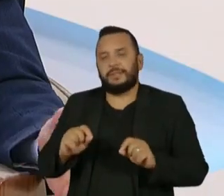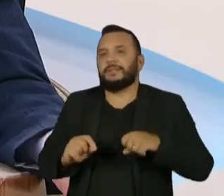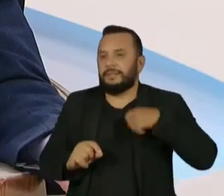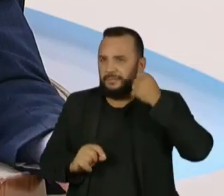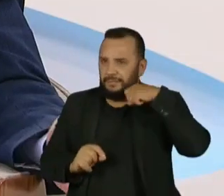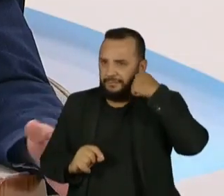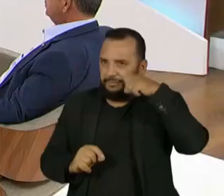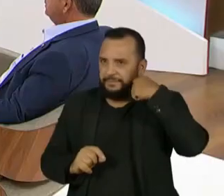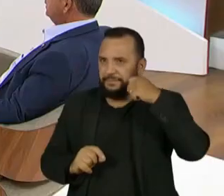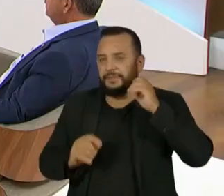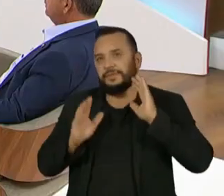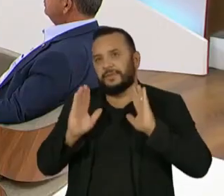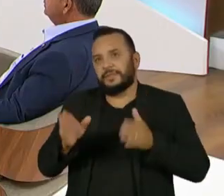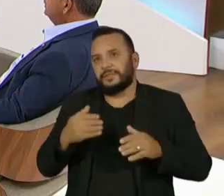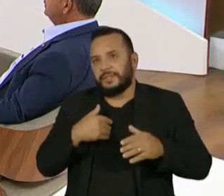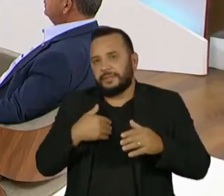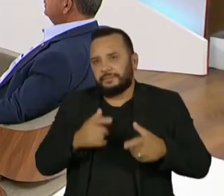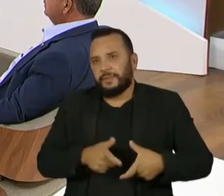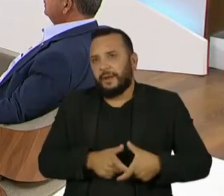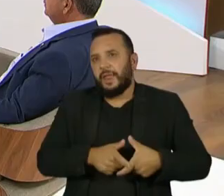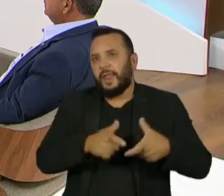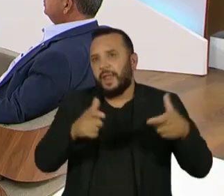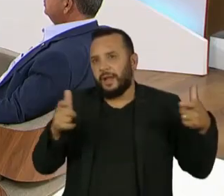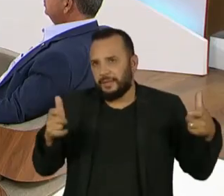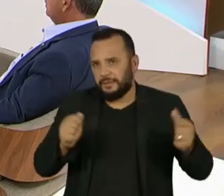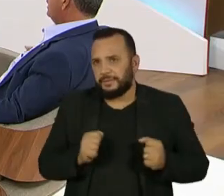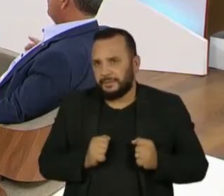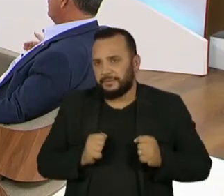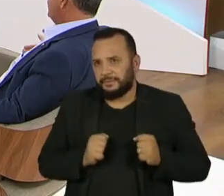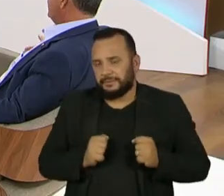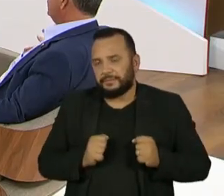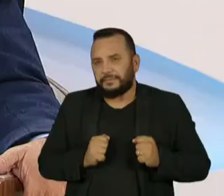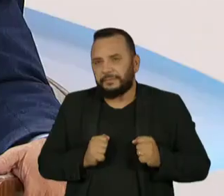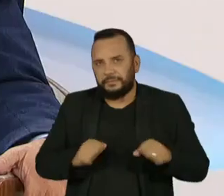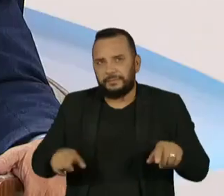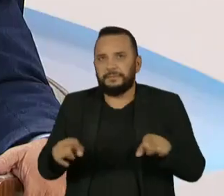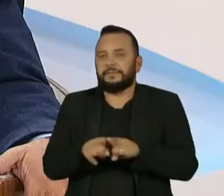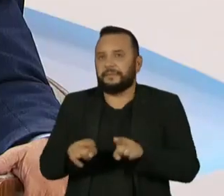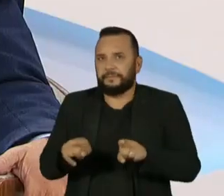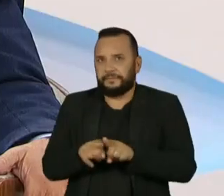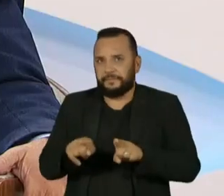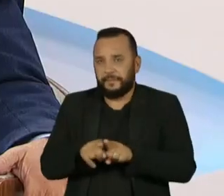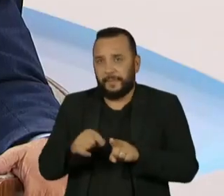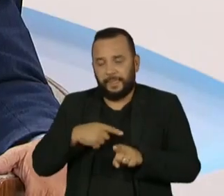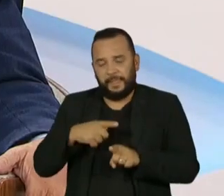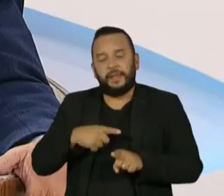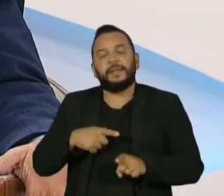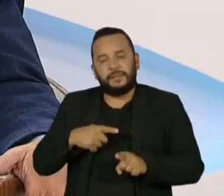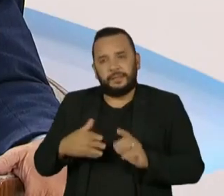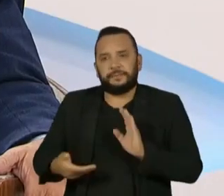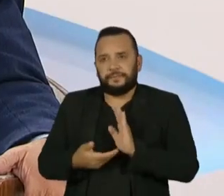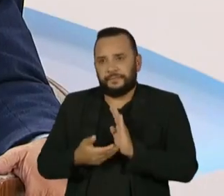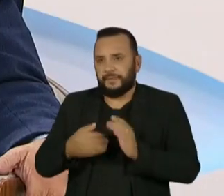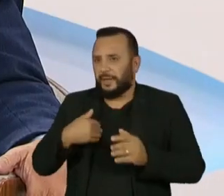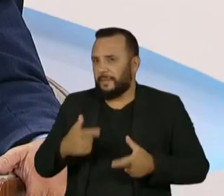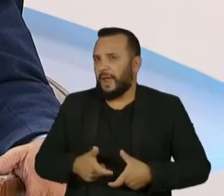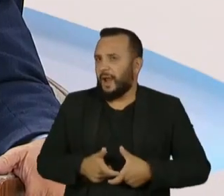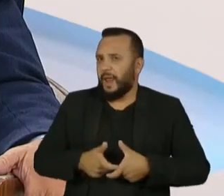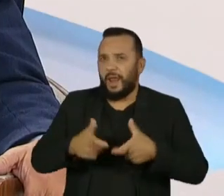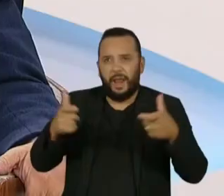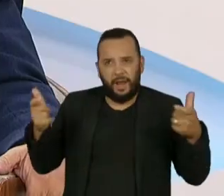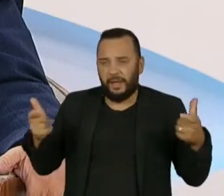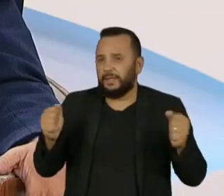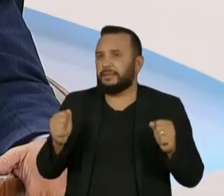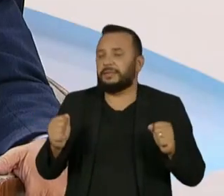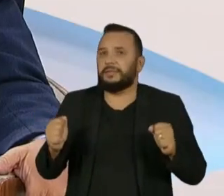senadores, para termos uma maioria dentro do Senado da República, fazer uma bancada grande na Câmara Federal, ou do PL, ou de partidos que